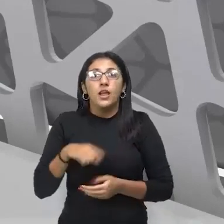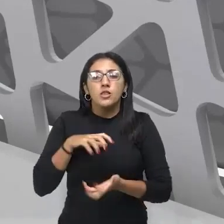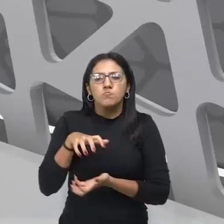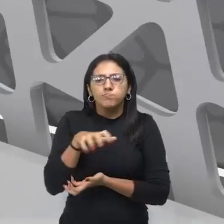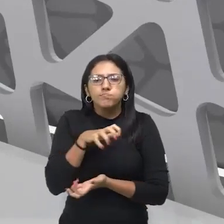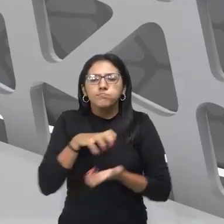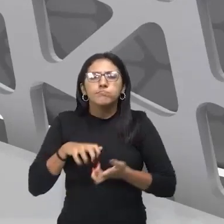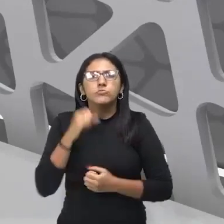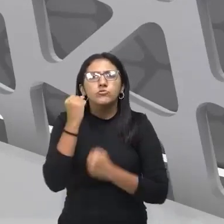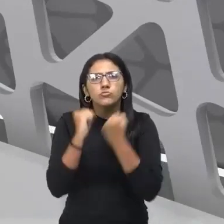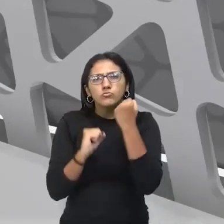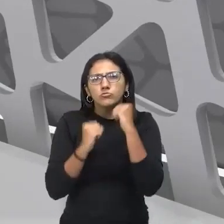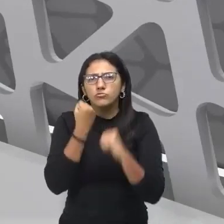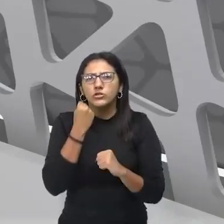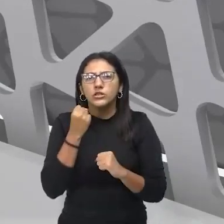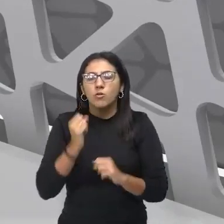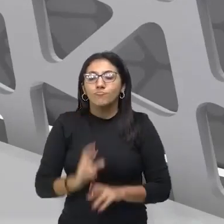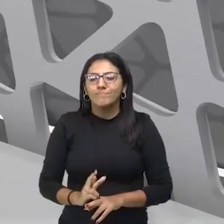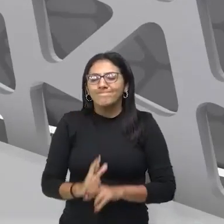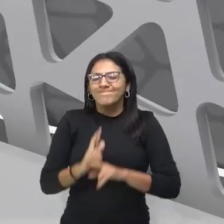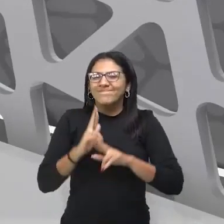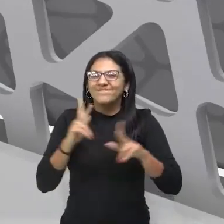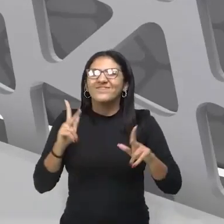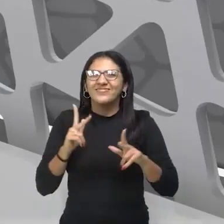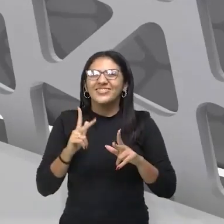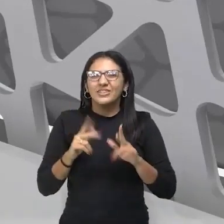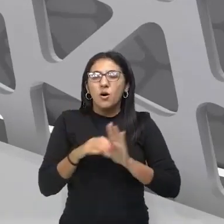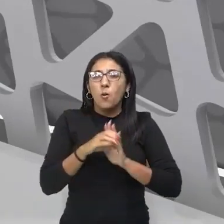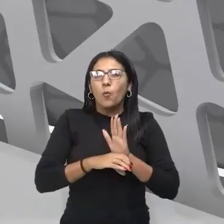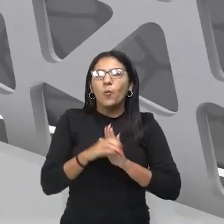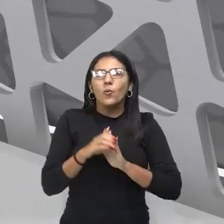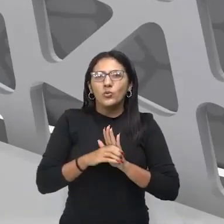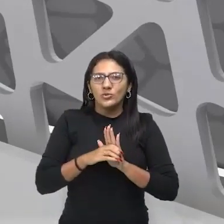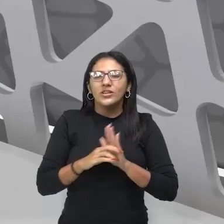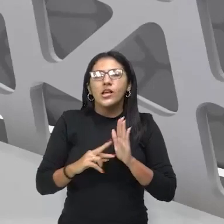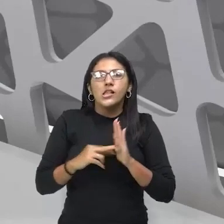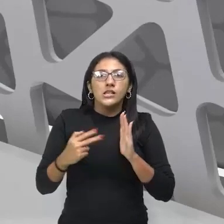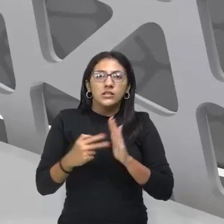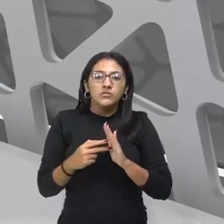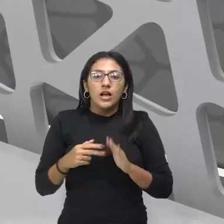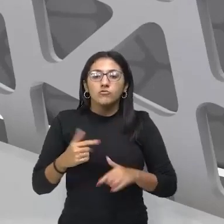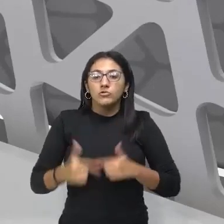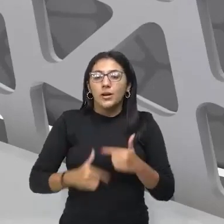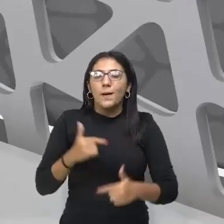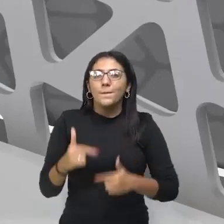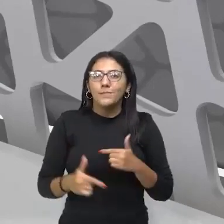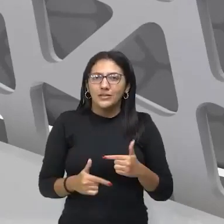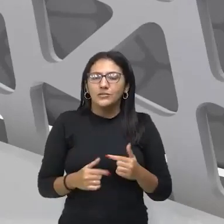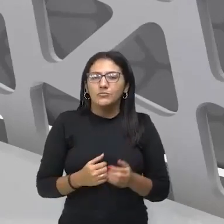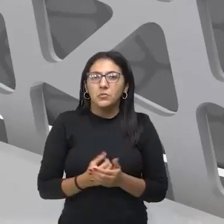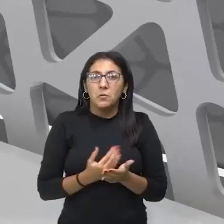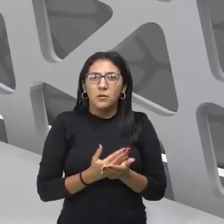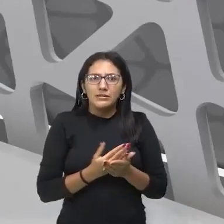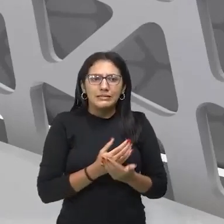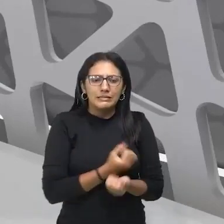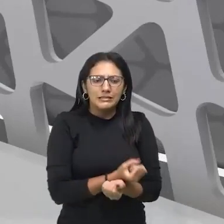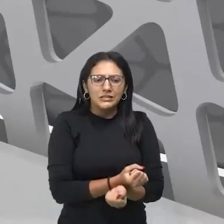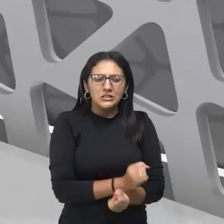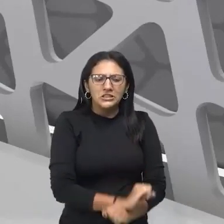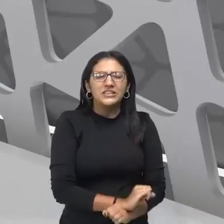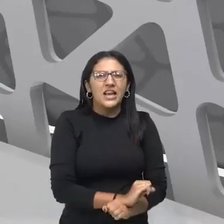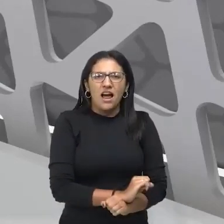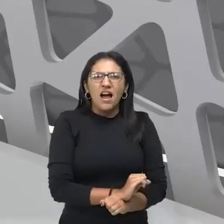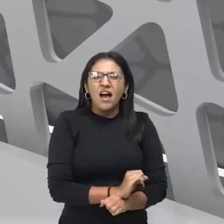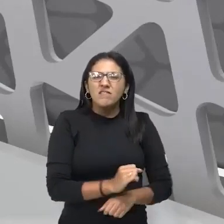ela muda o conceito do trabalho. Isso mesmo. Agora, o trabalho escravo deixa de ser